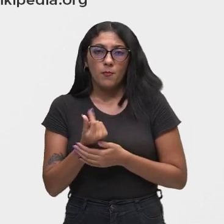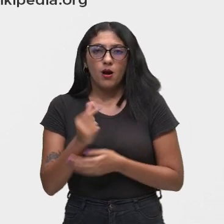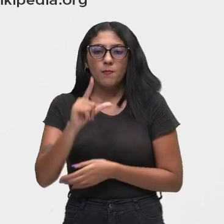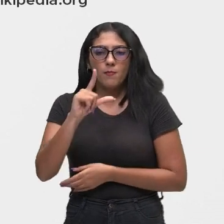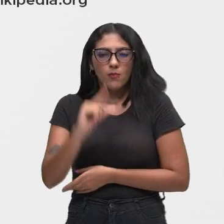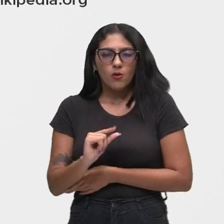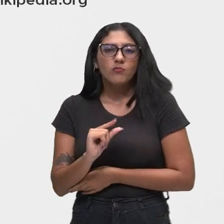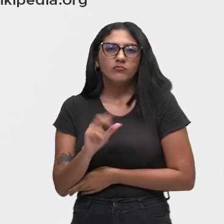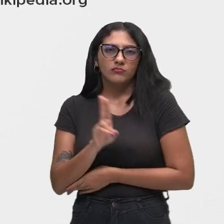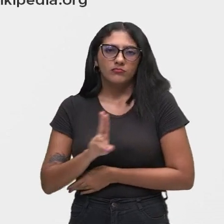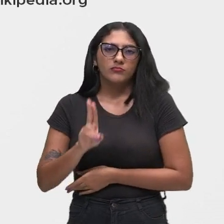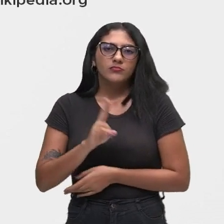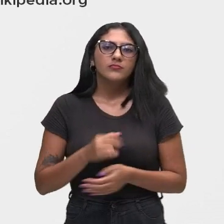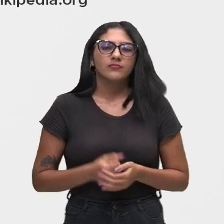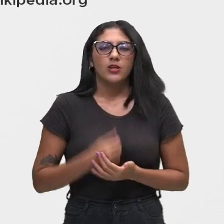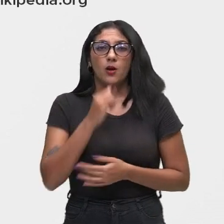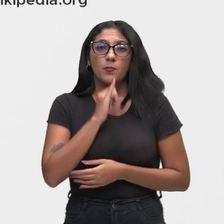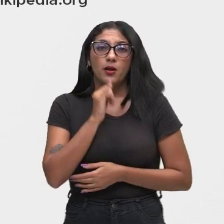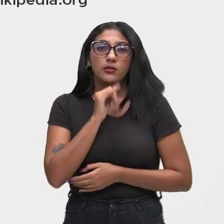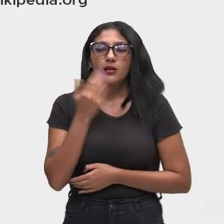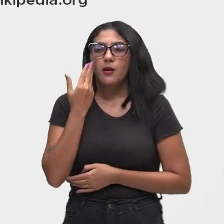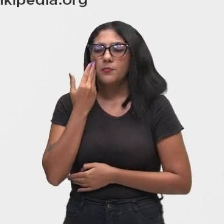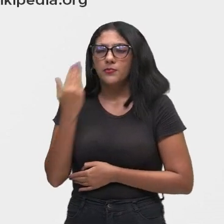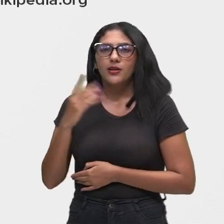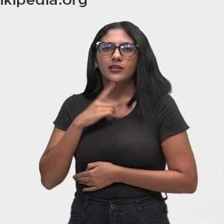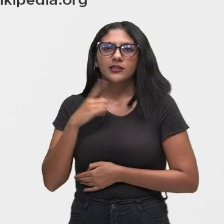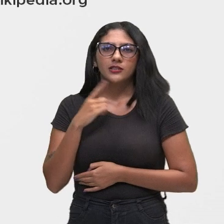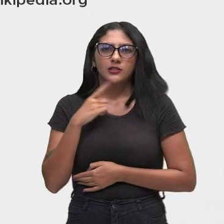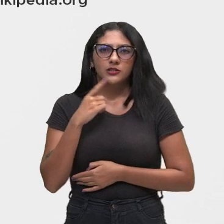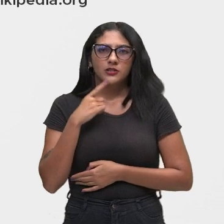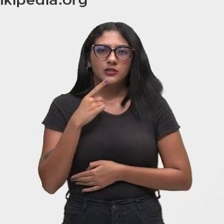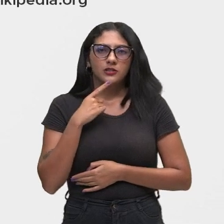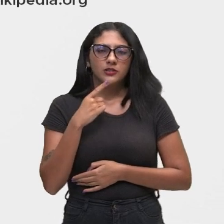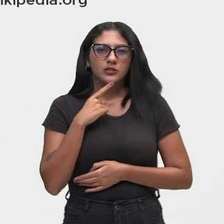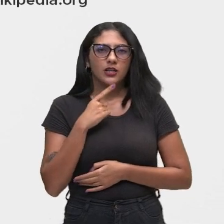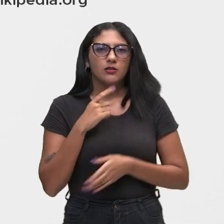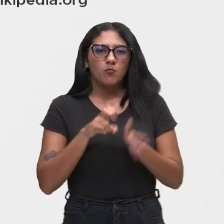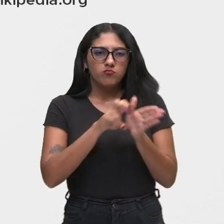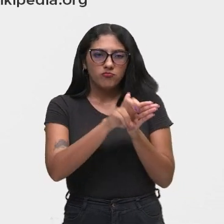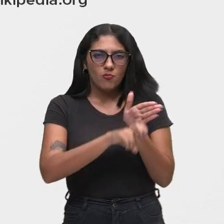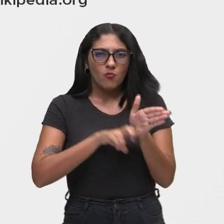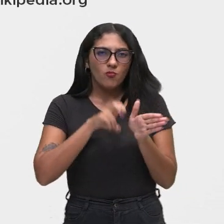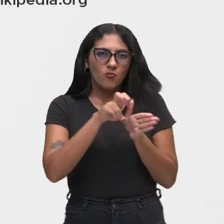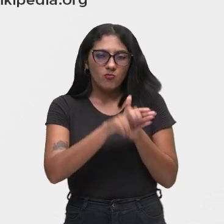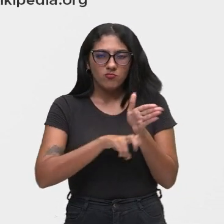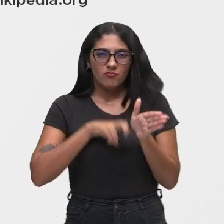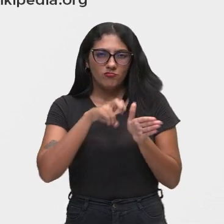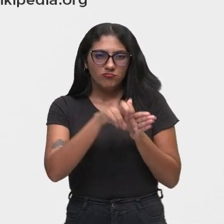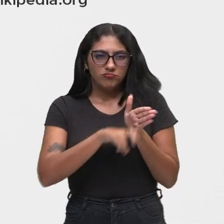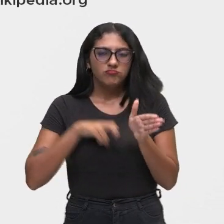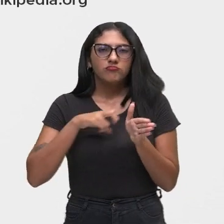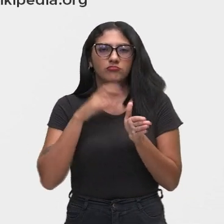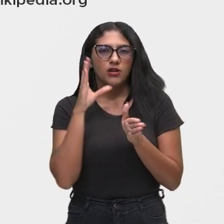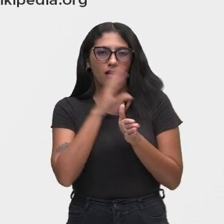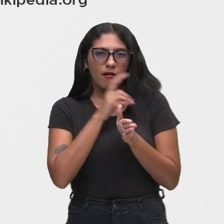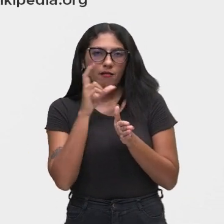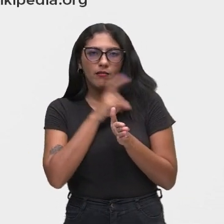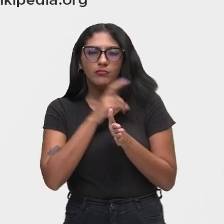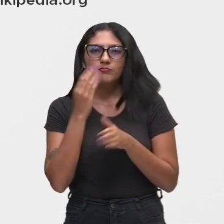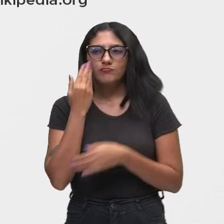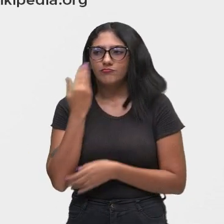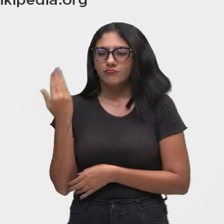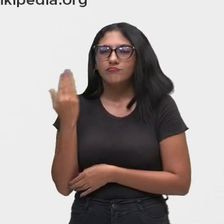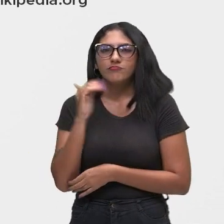exemplo, temos aí as locomotivas a vapor. Aumento que essas locomotivas, como vocês estão vendo aí na